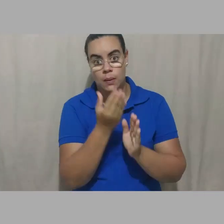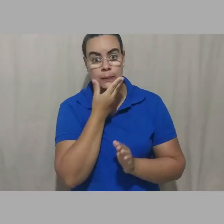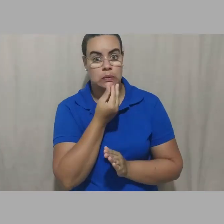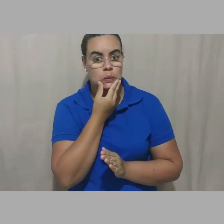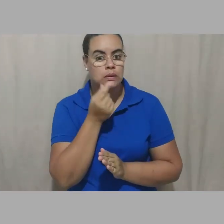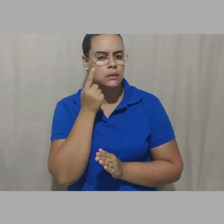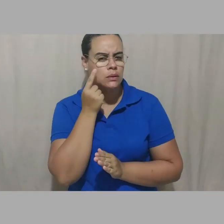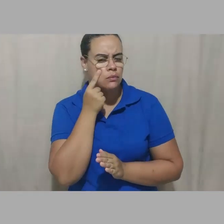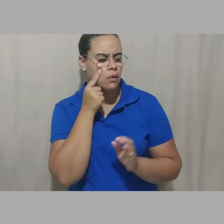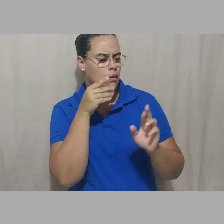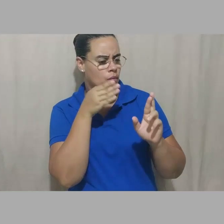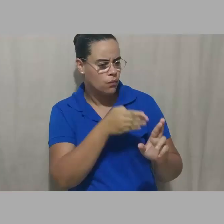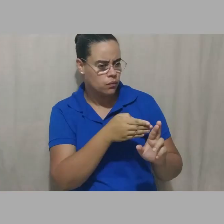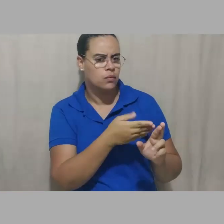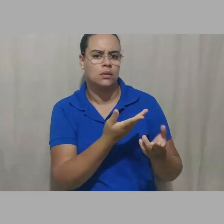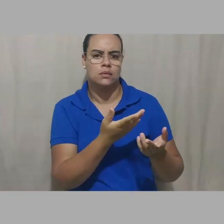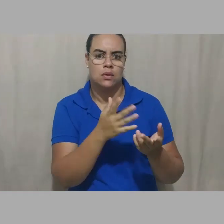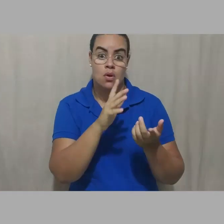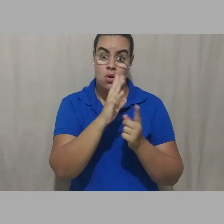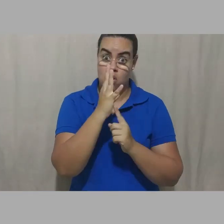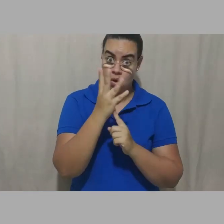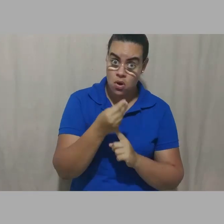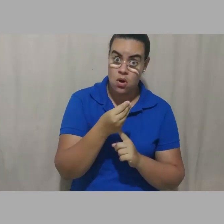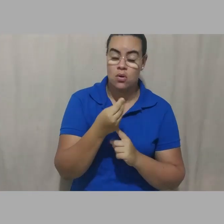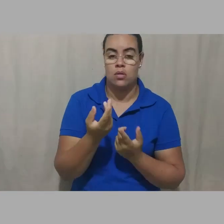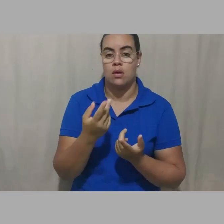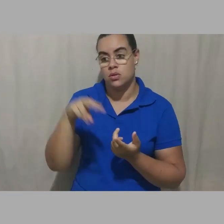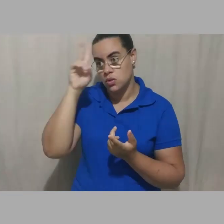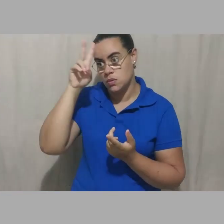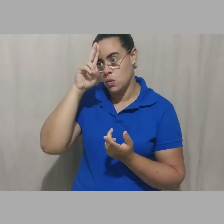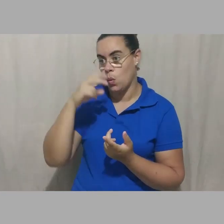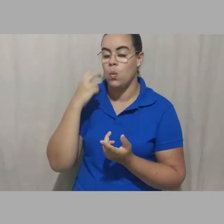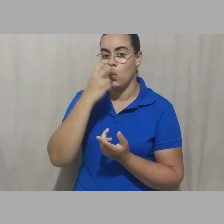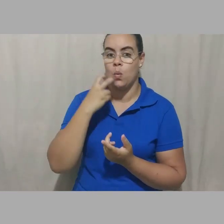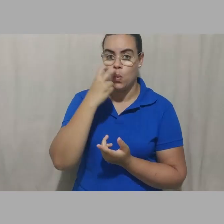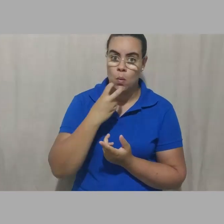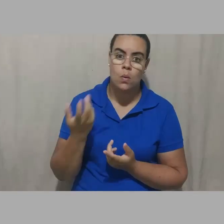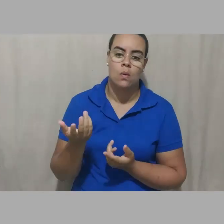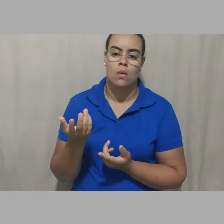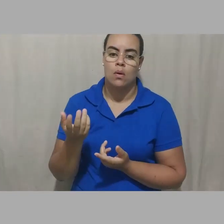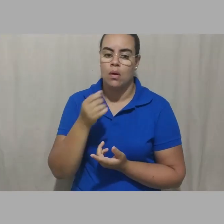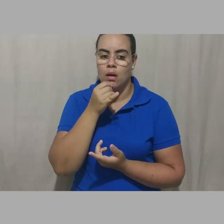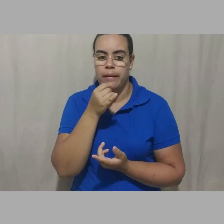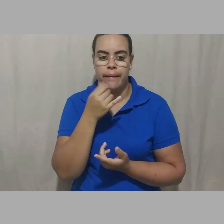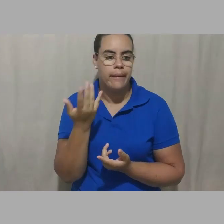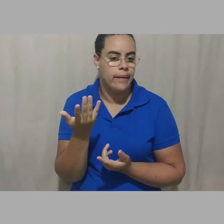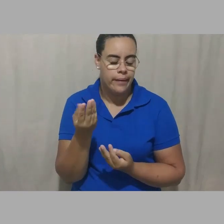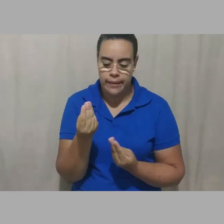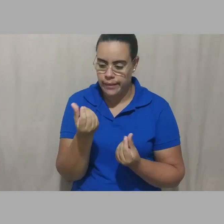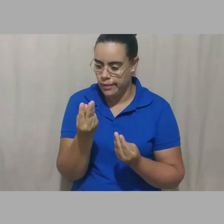transmasculina, considerando fontes digitais, arte, autoescrita, bem como a história oral, ou seja,